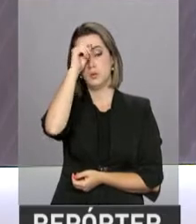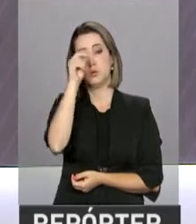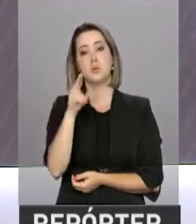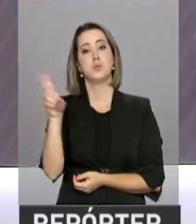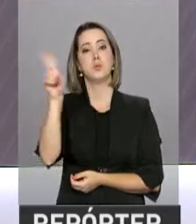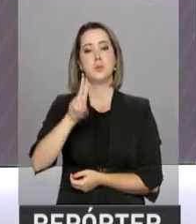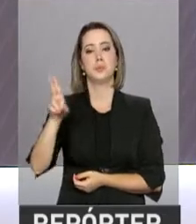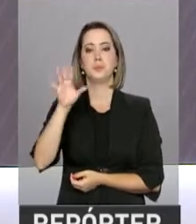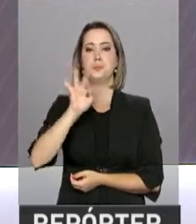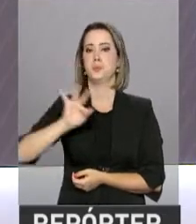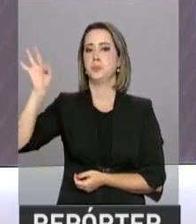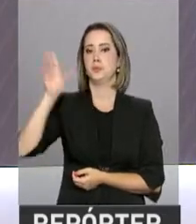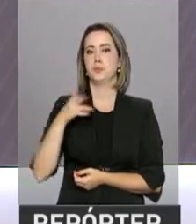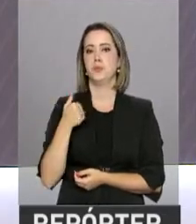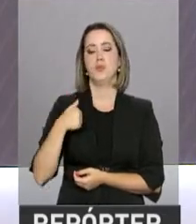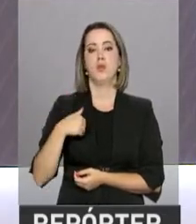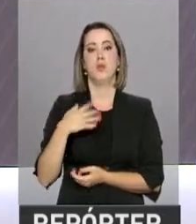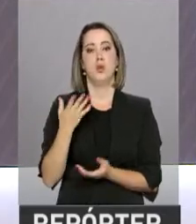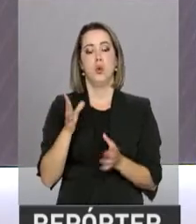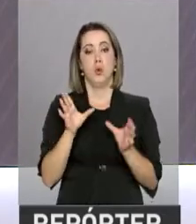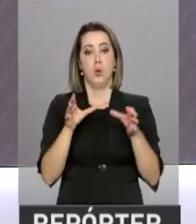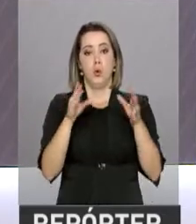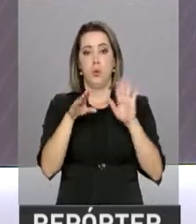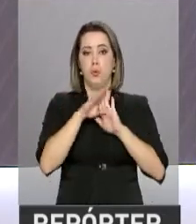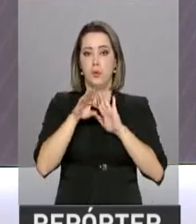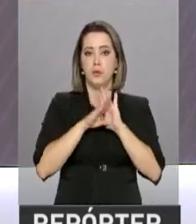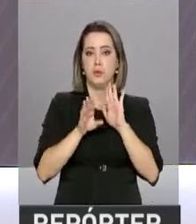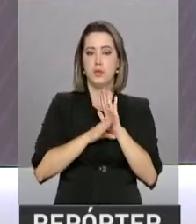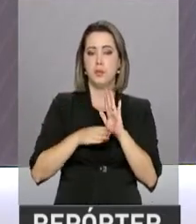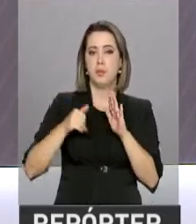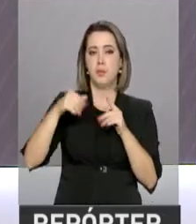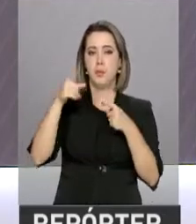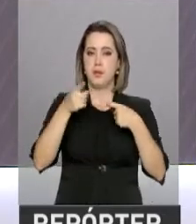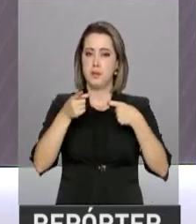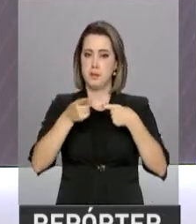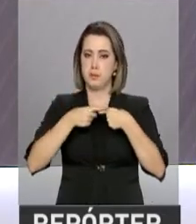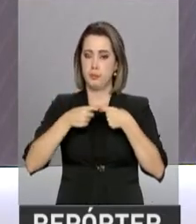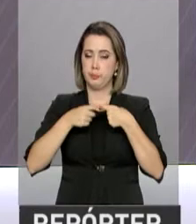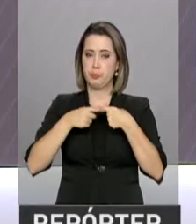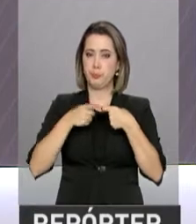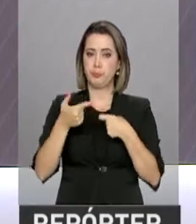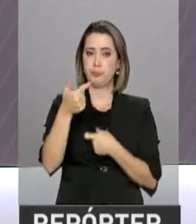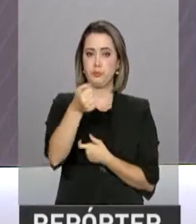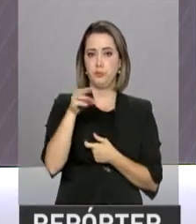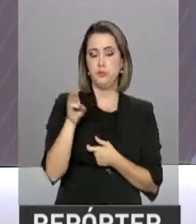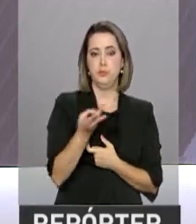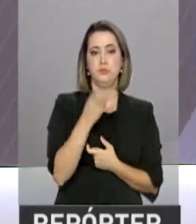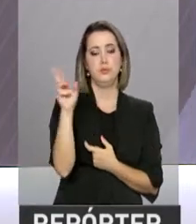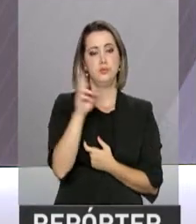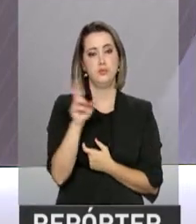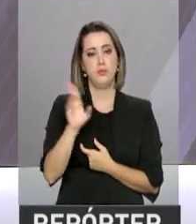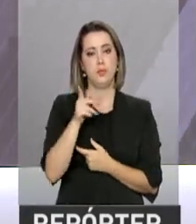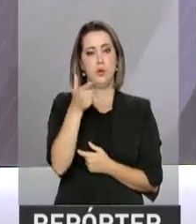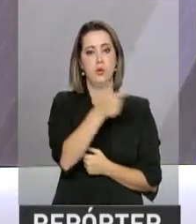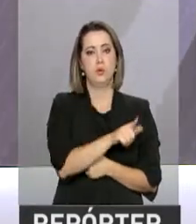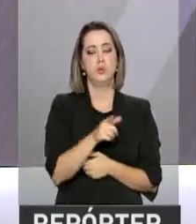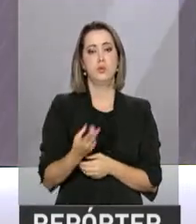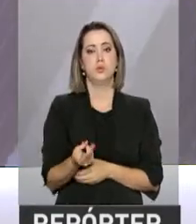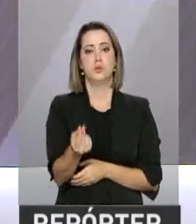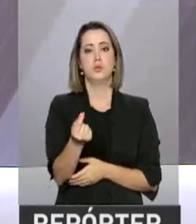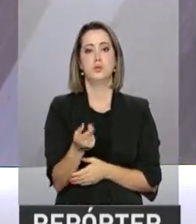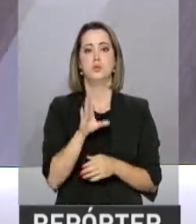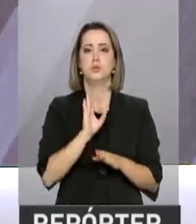país o programa mais médicos vai receber outros 7 milhões e 900 mil reais o restante vai ser